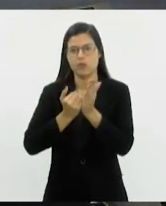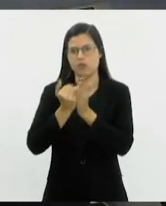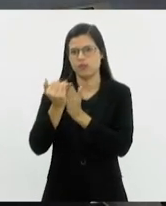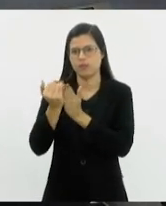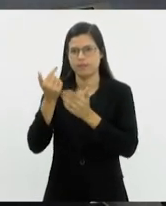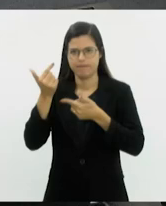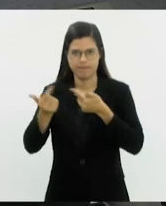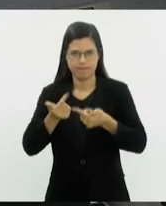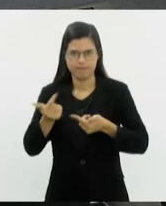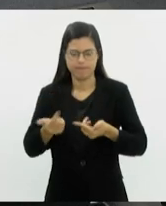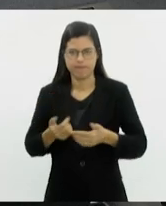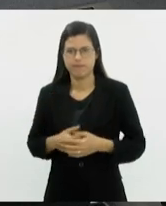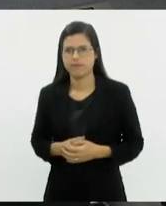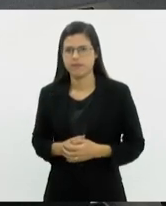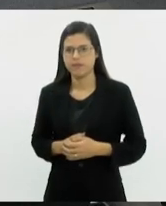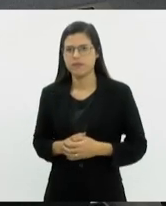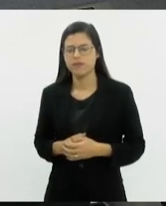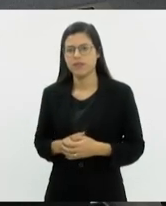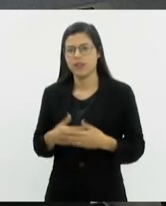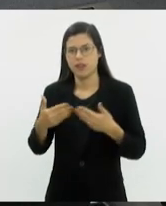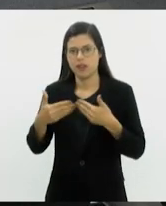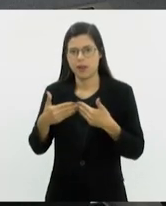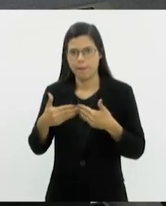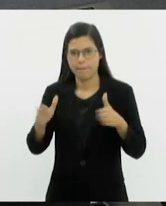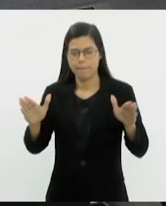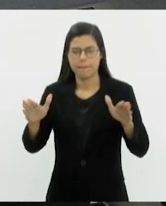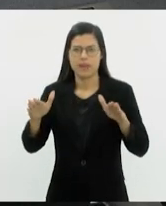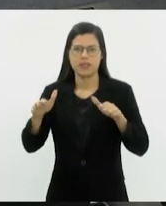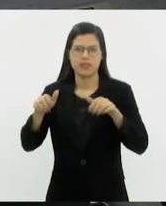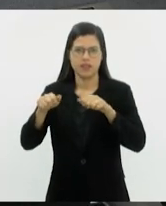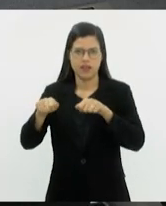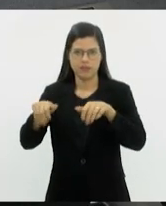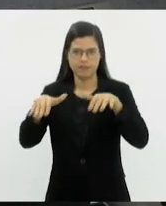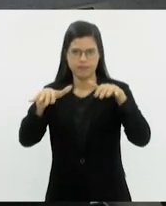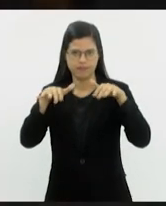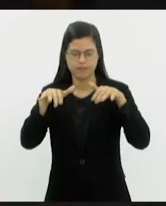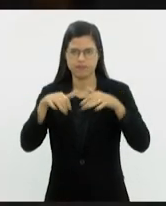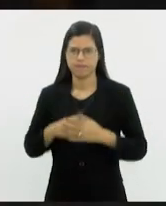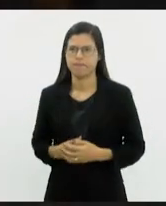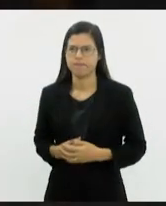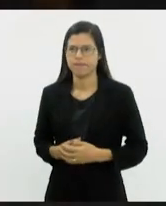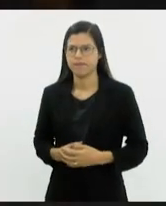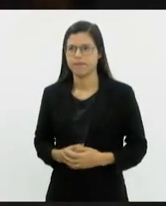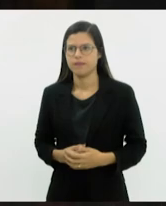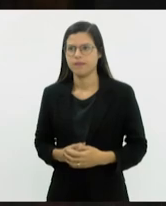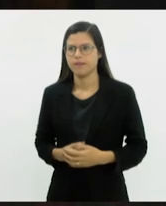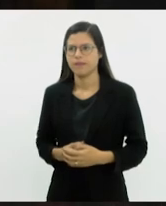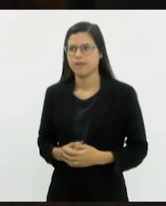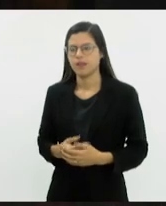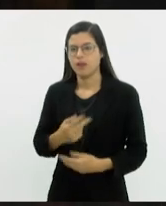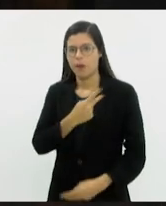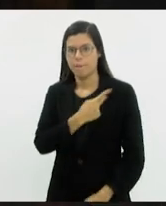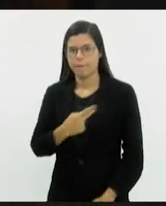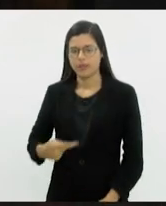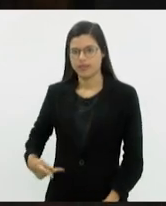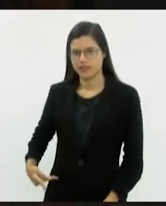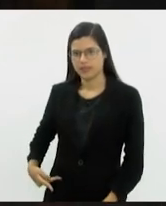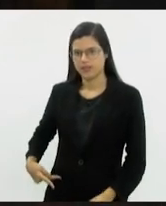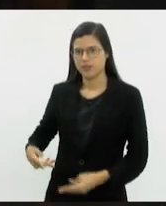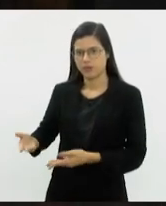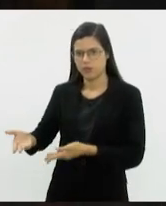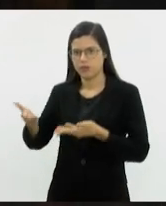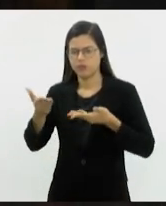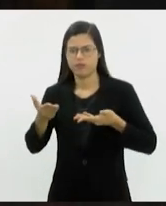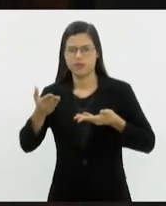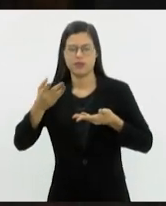nossos trabalhos. Está aberta a sessão. A presidência convida o